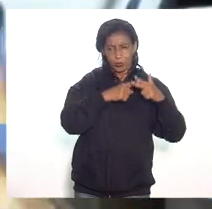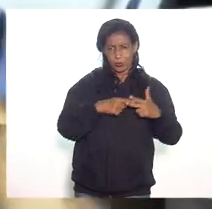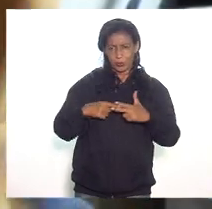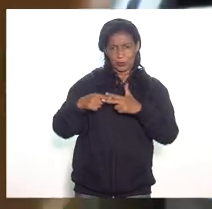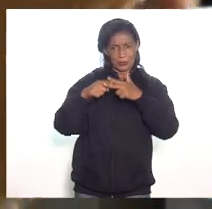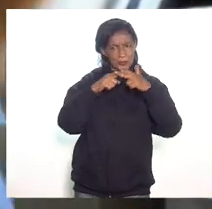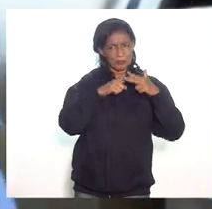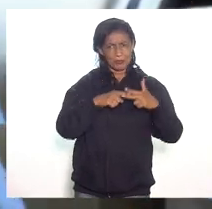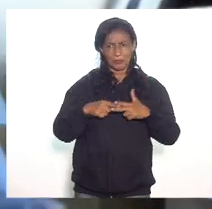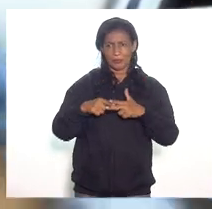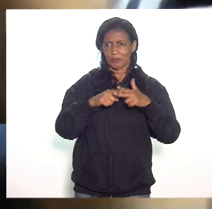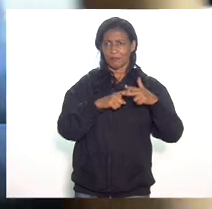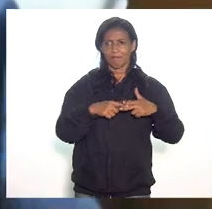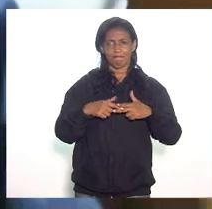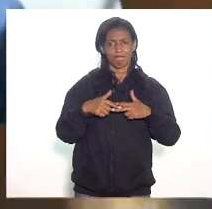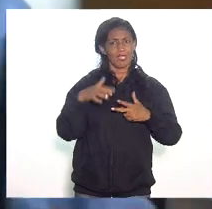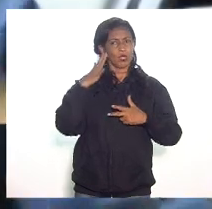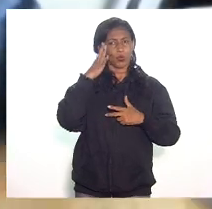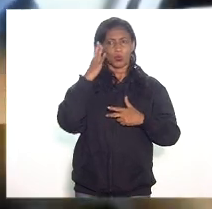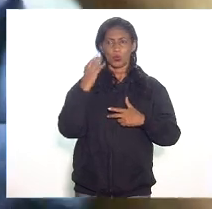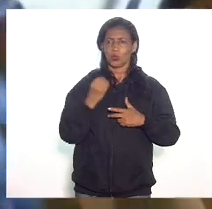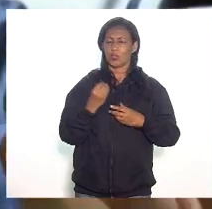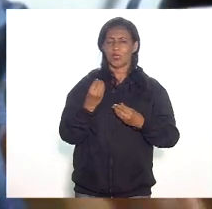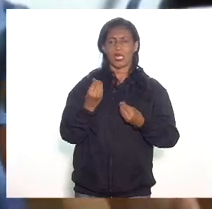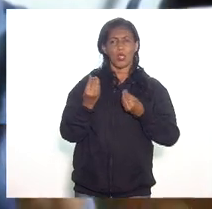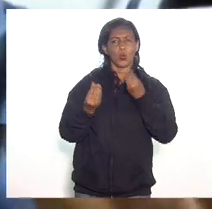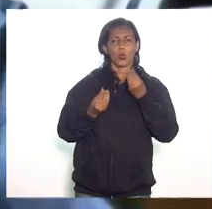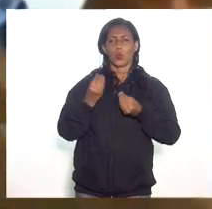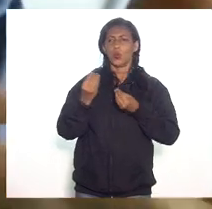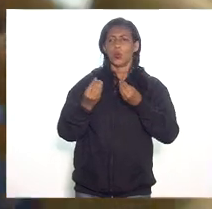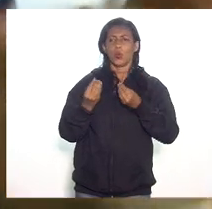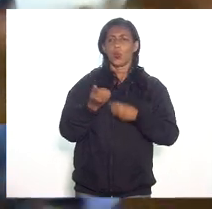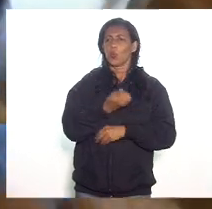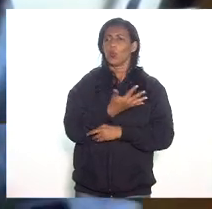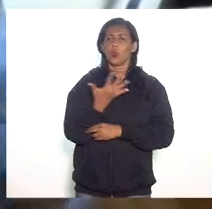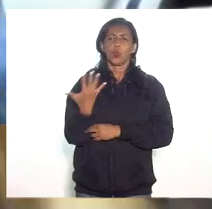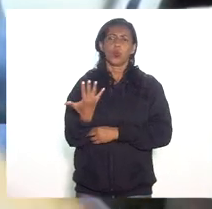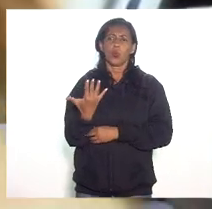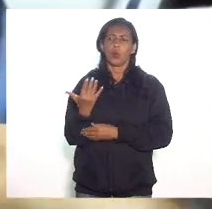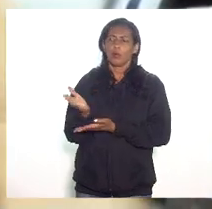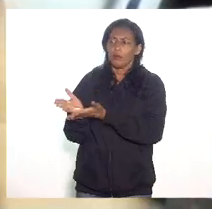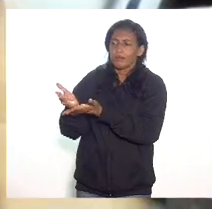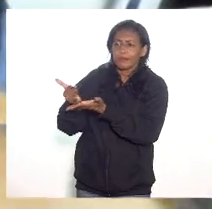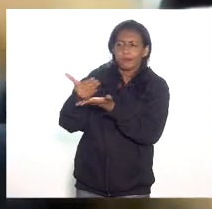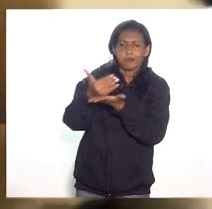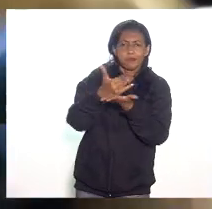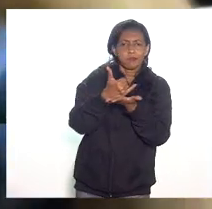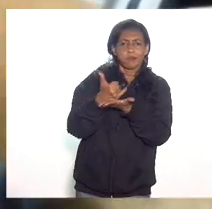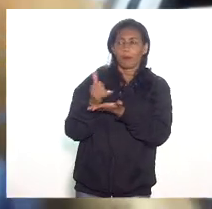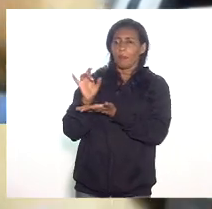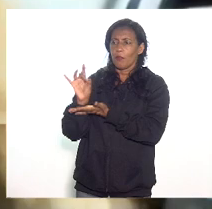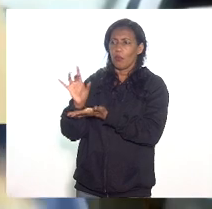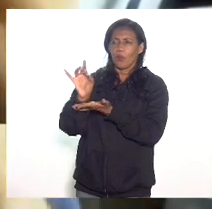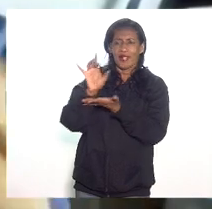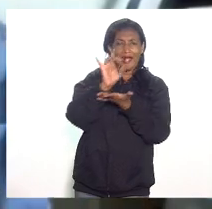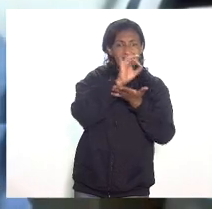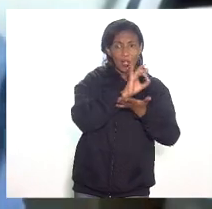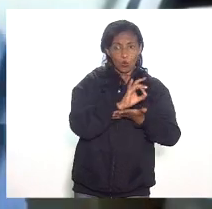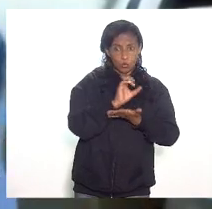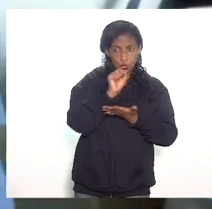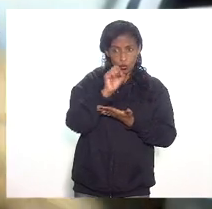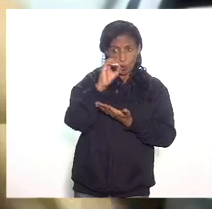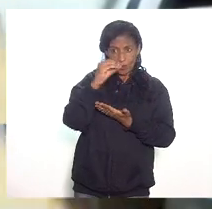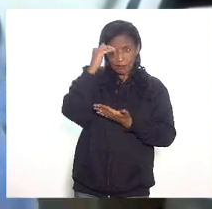saber a correção, porque você teria que ponderar os volumes arrecadados por cada um desses 80 itens.